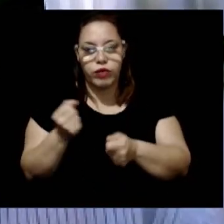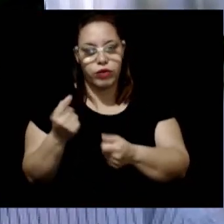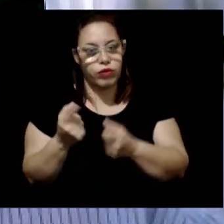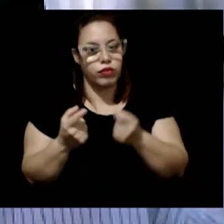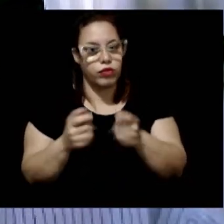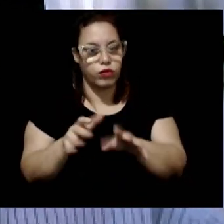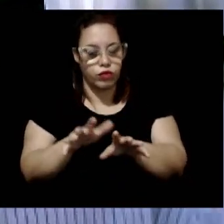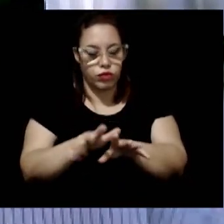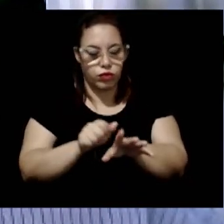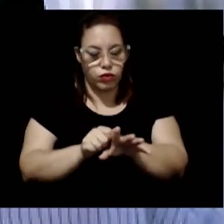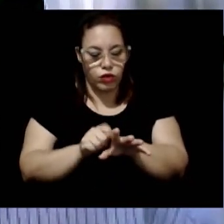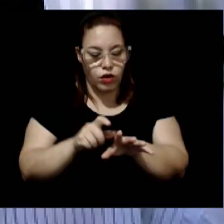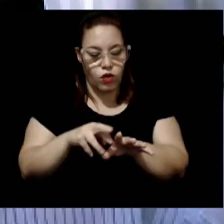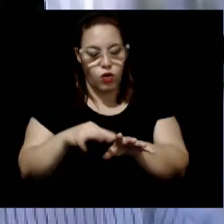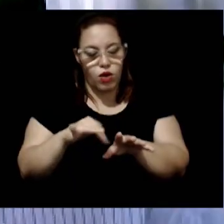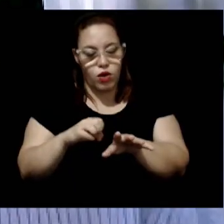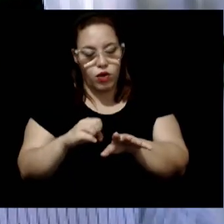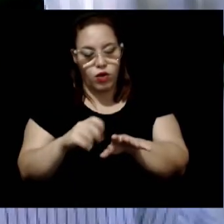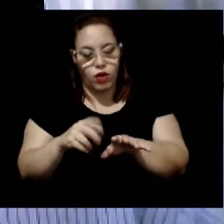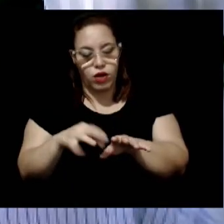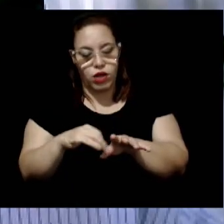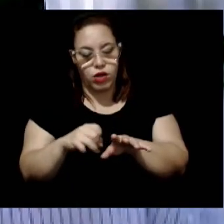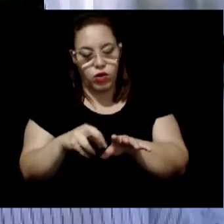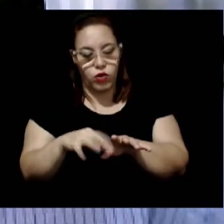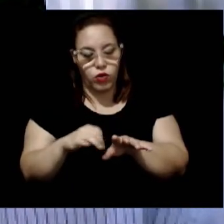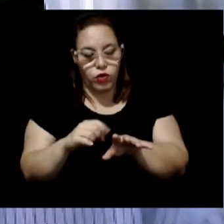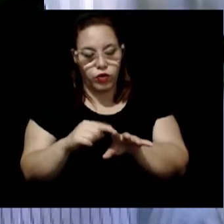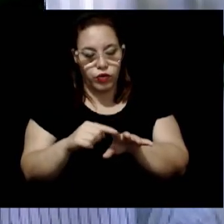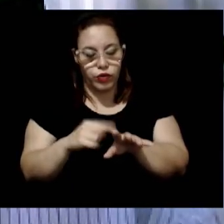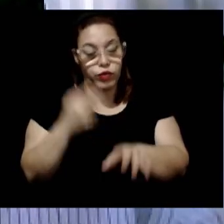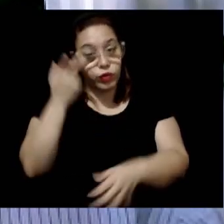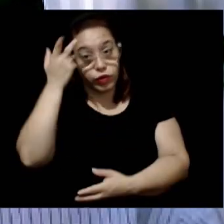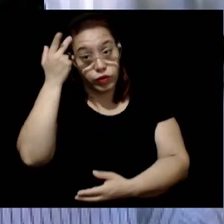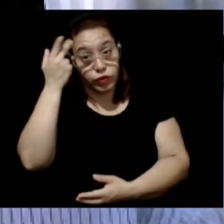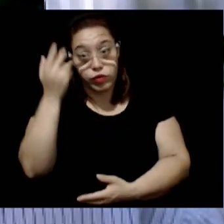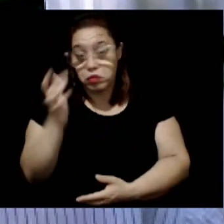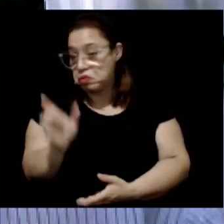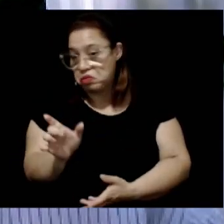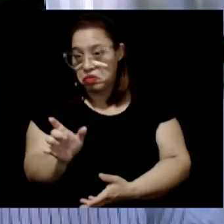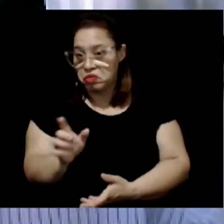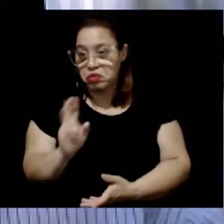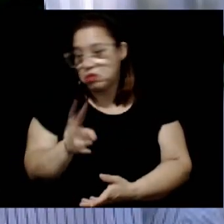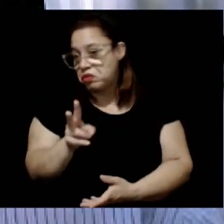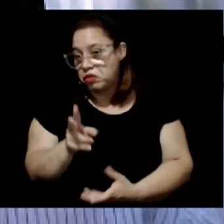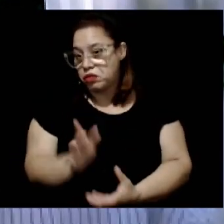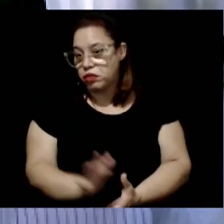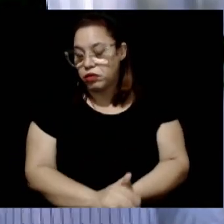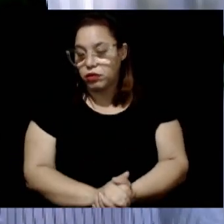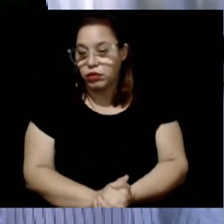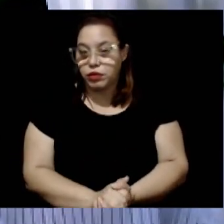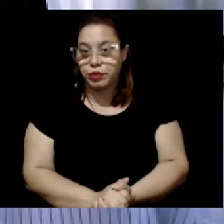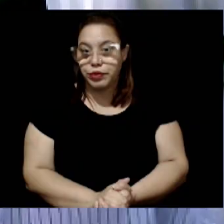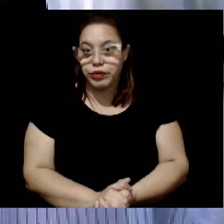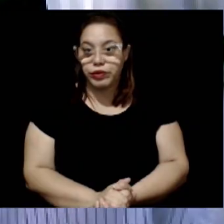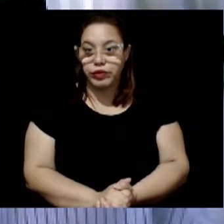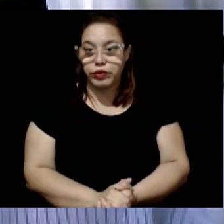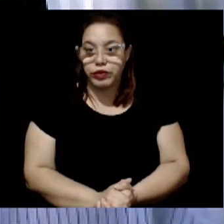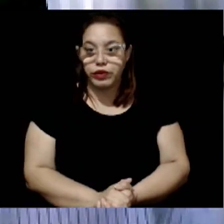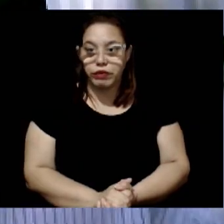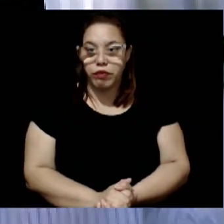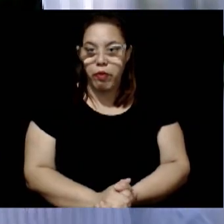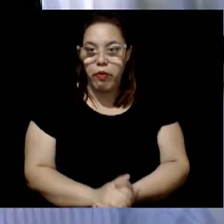em que o ácido úrico no sangue está normal, momentaneamente ou sempre. Ela predomina em